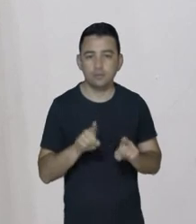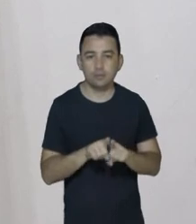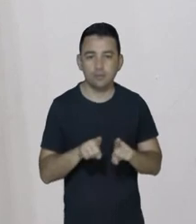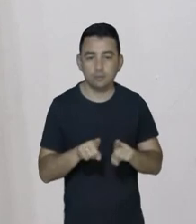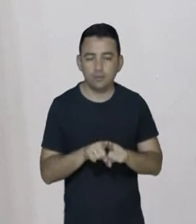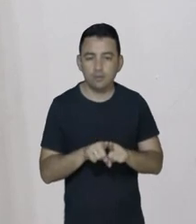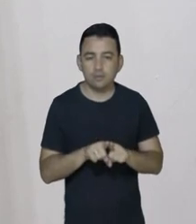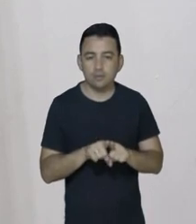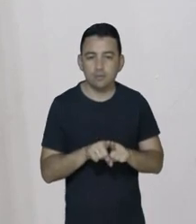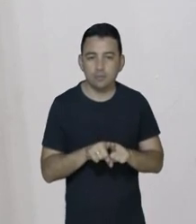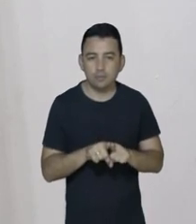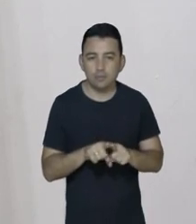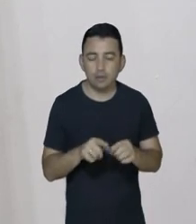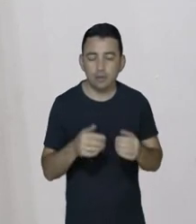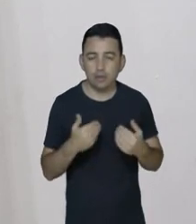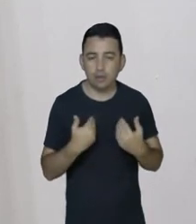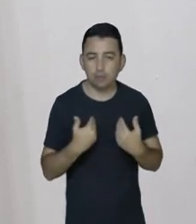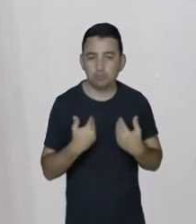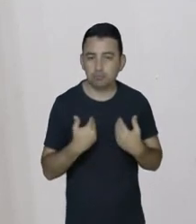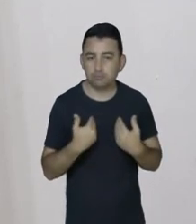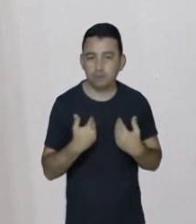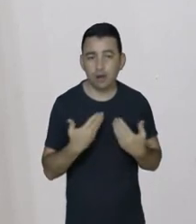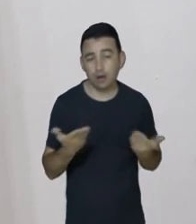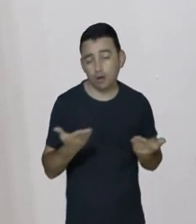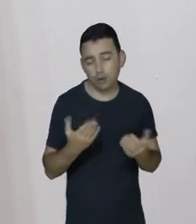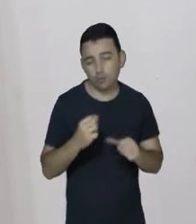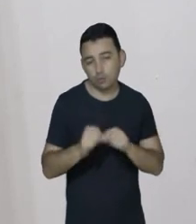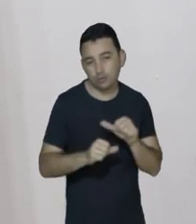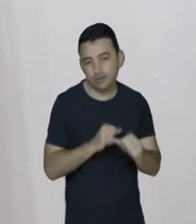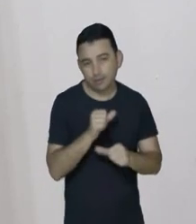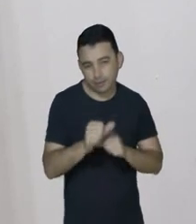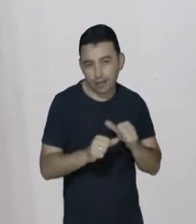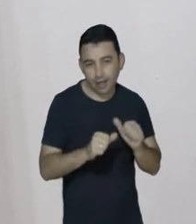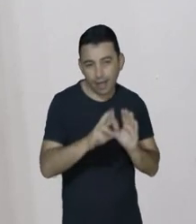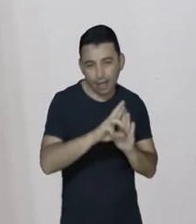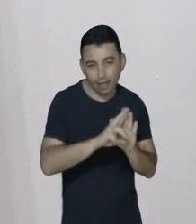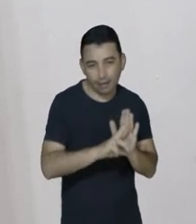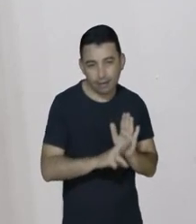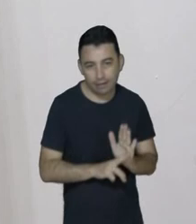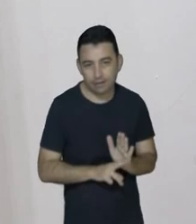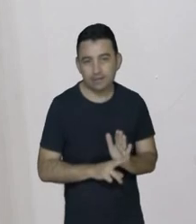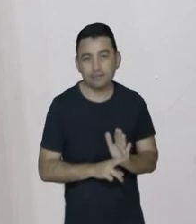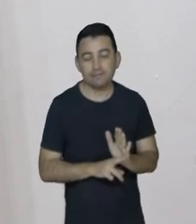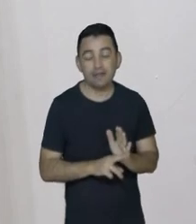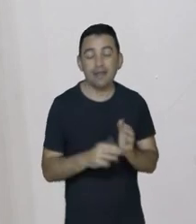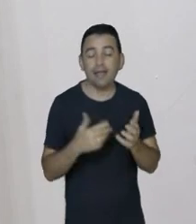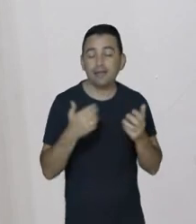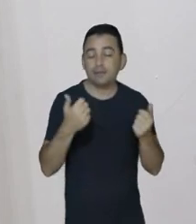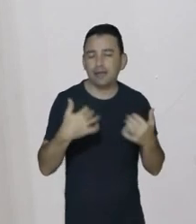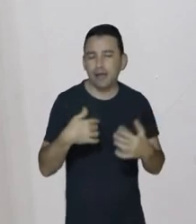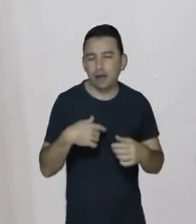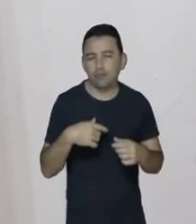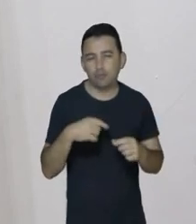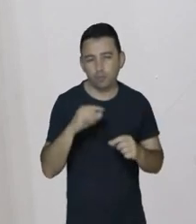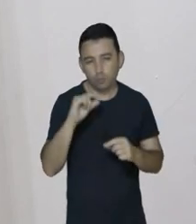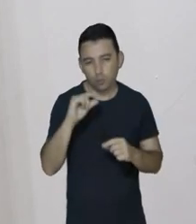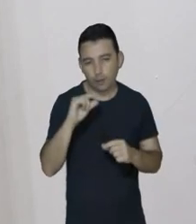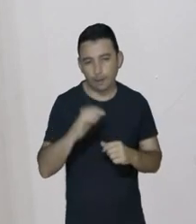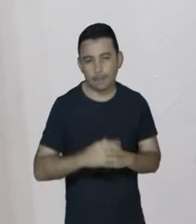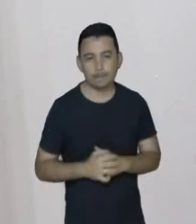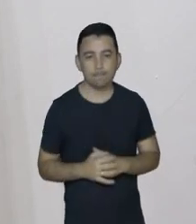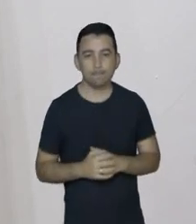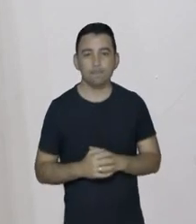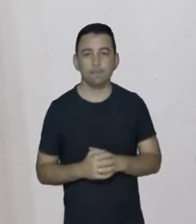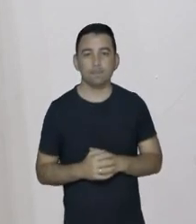envolvidos. Eu acabo quebrando um pouquinho o protocolo para fazer algumas falas aqui.